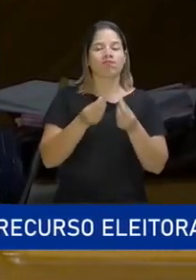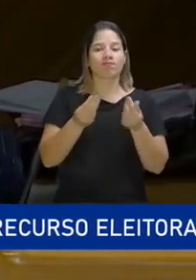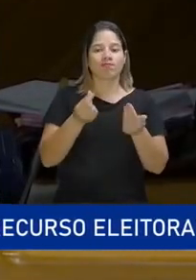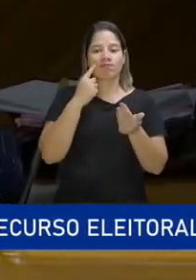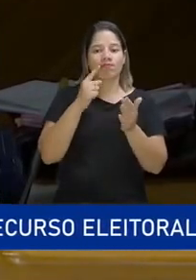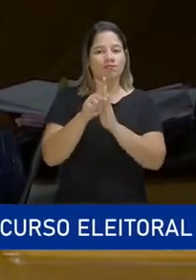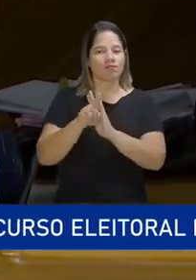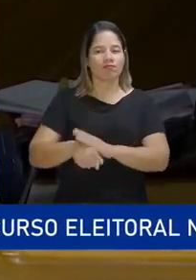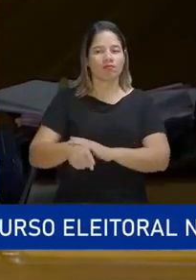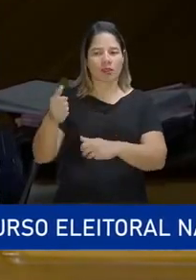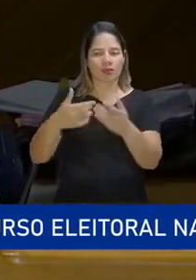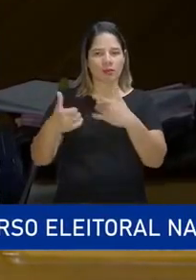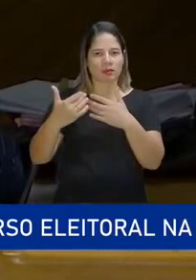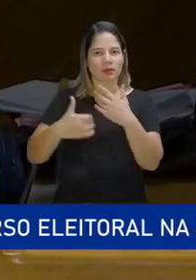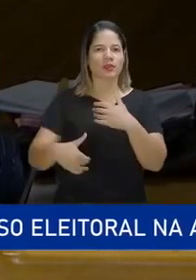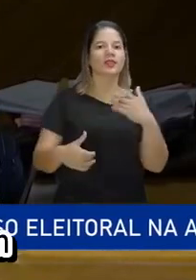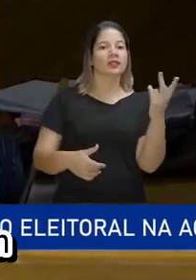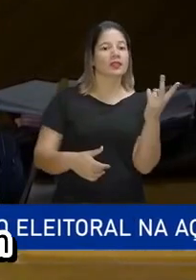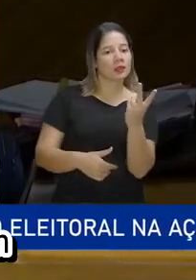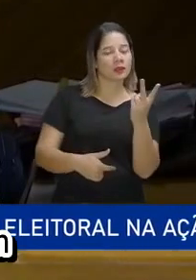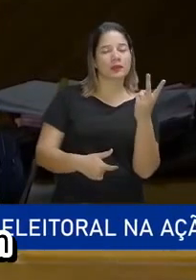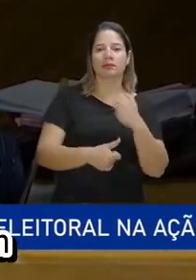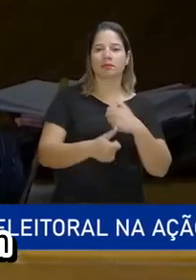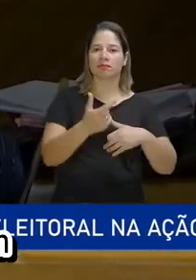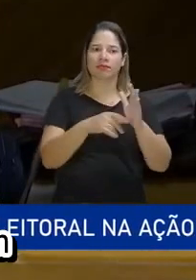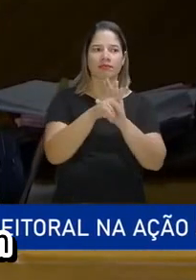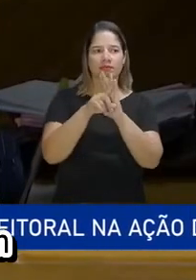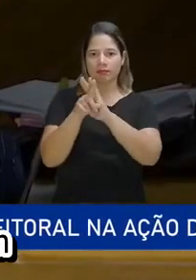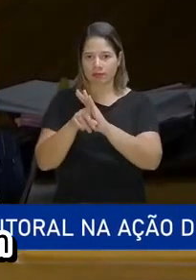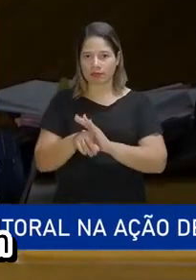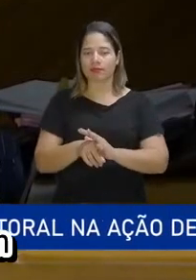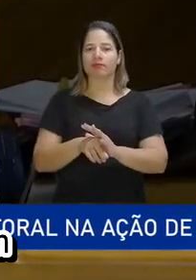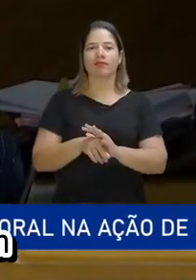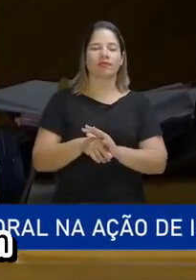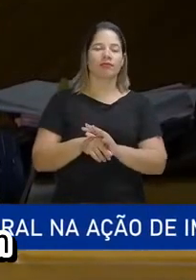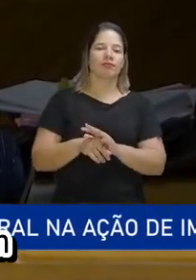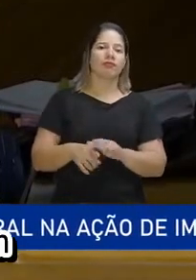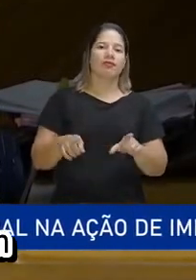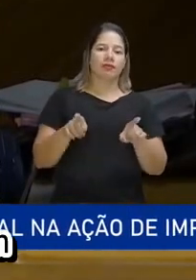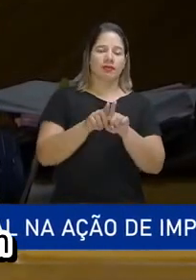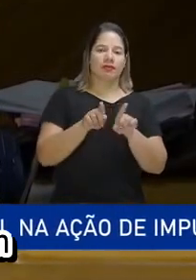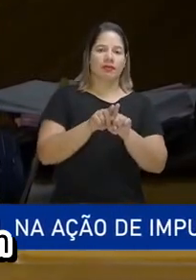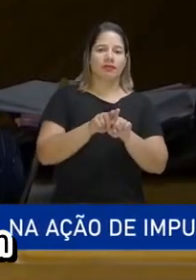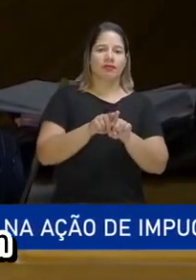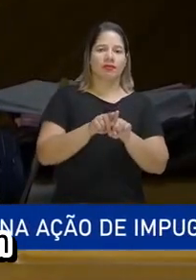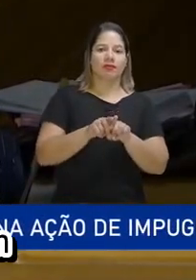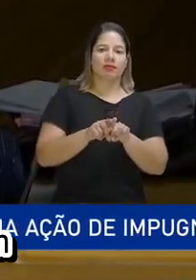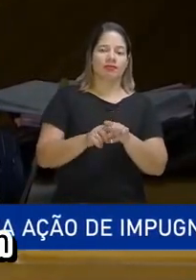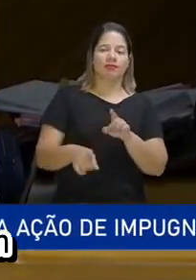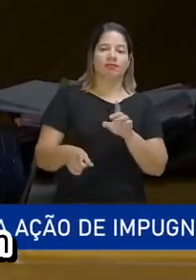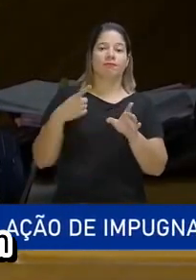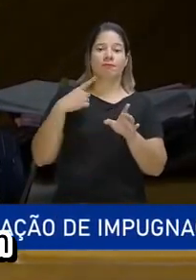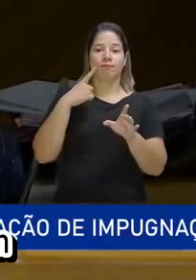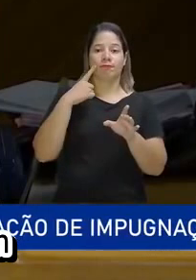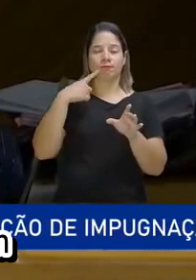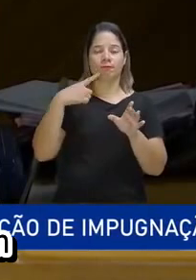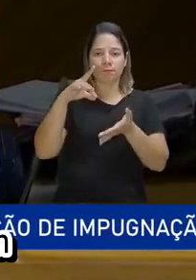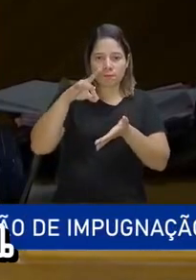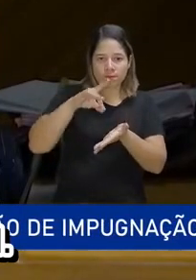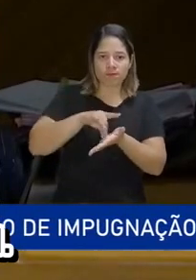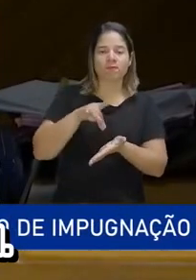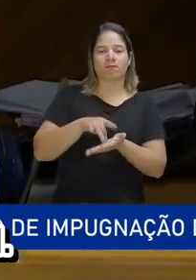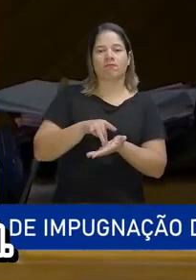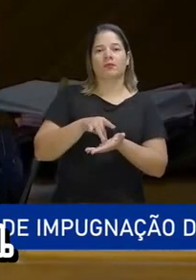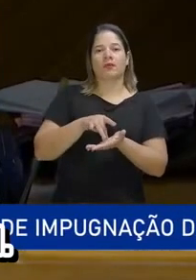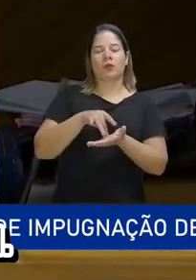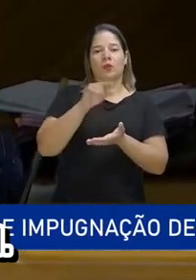apresentada e as partes demandadas. Aqui cabe destacar que a legitimidade ad causa e o interesse de agir não se confundem